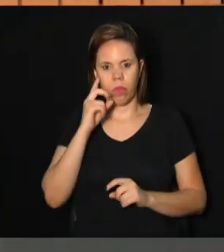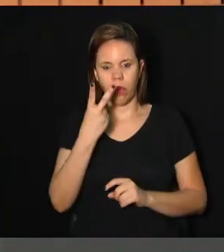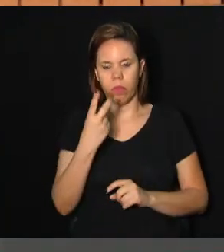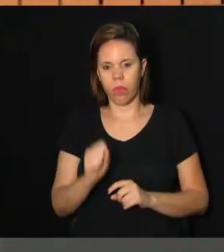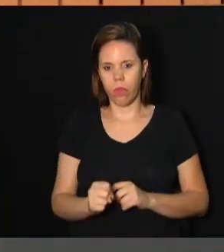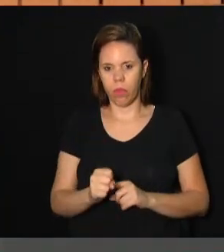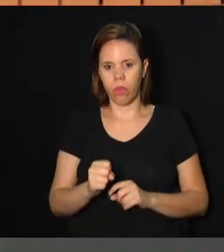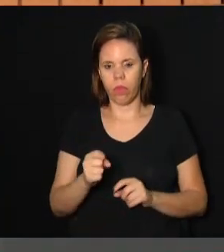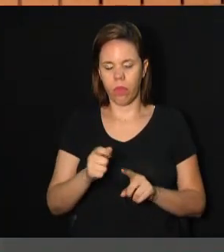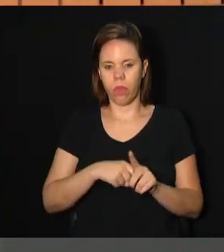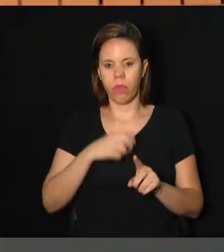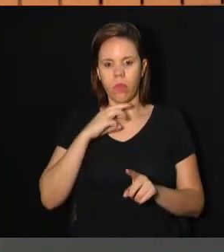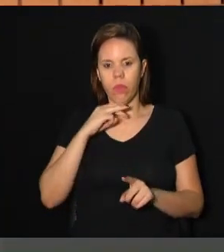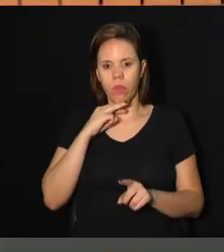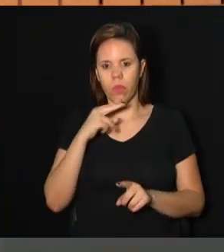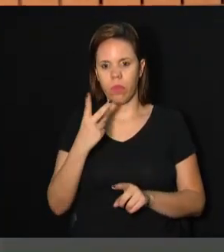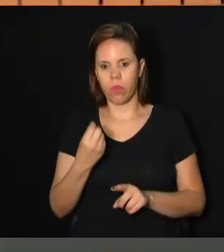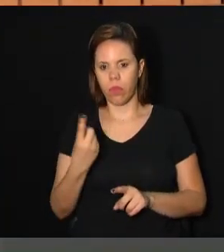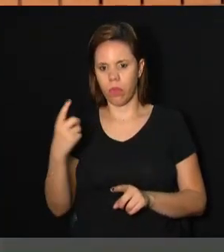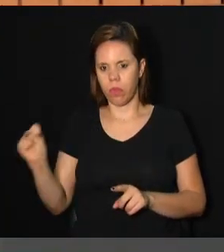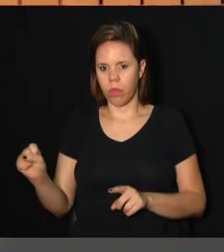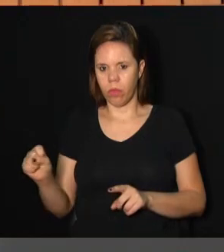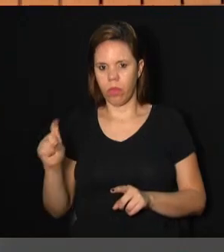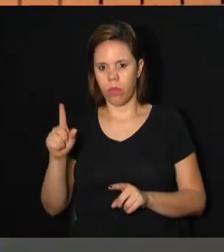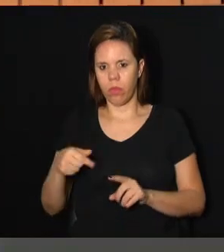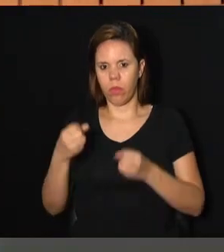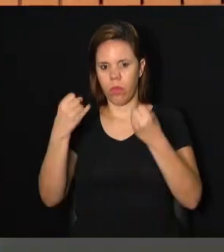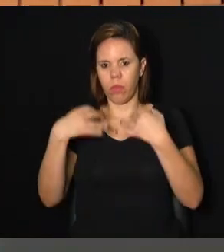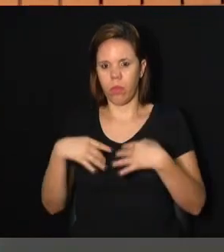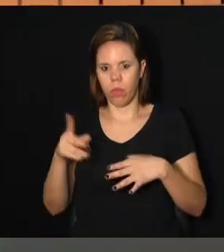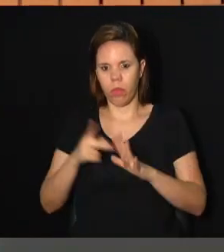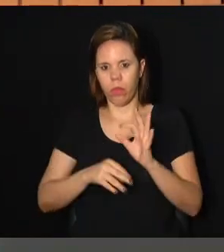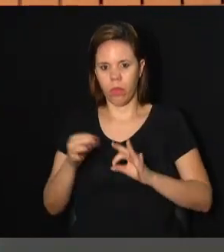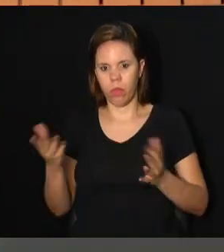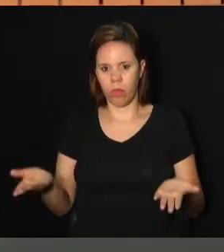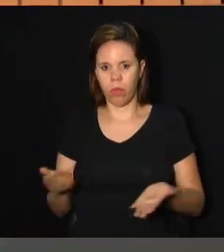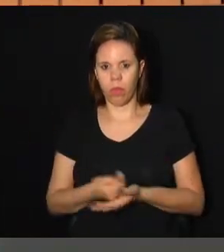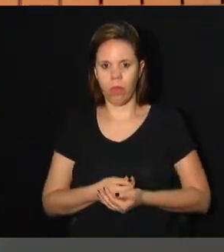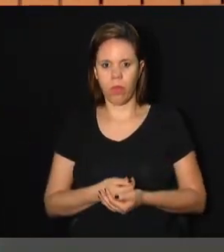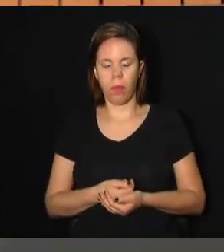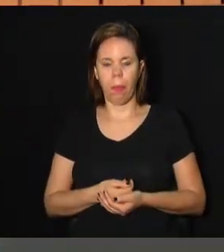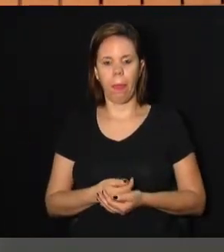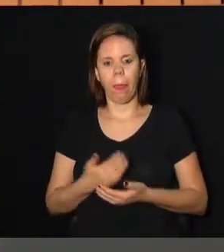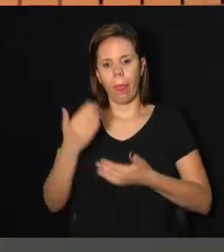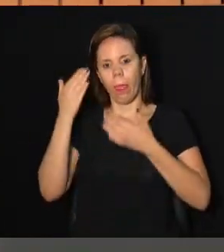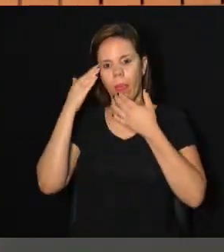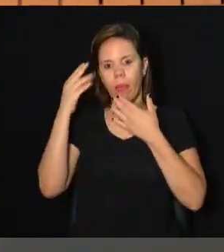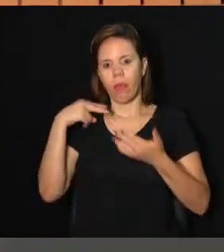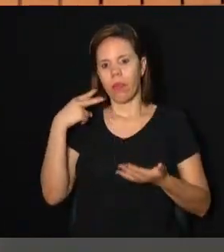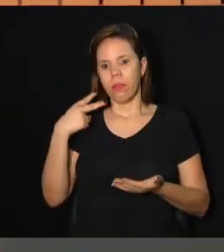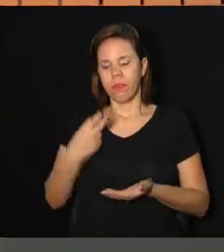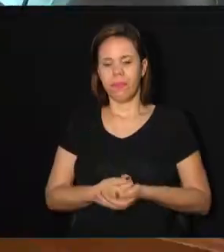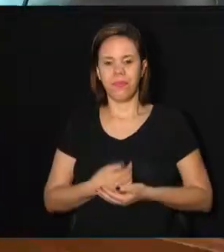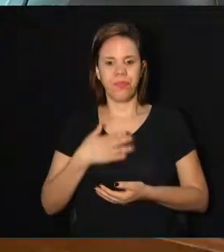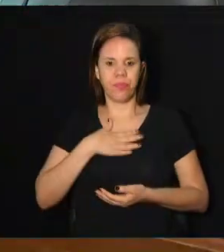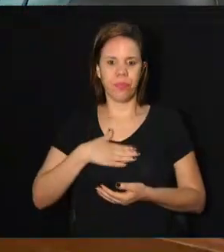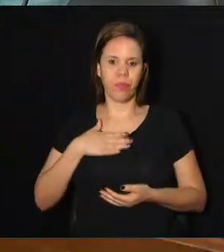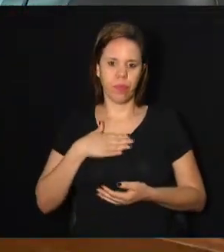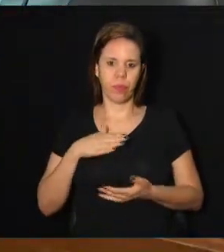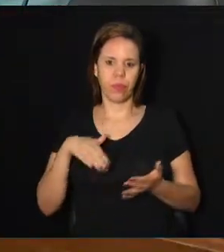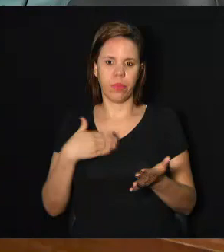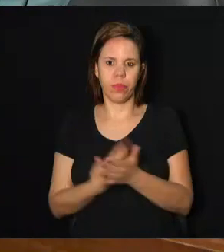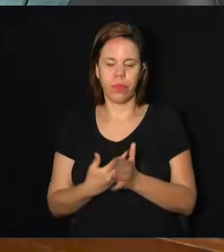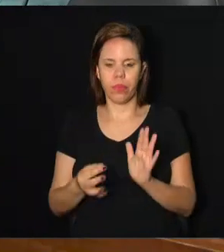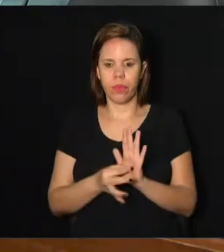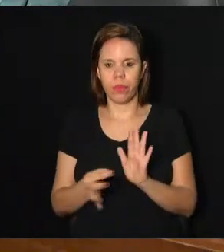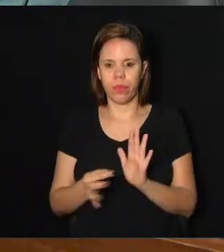2018. Senhor presidente, essa é a justificativa desse projeto. Eu agradeço, vereador Ayrton. Eu gostaria até de ouvir uma